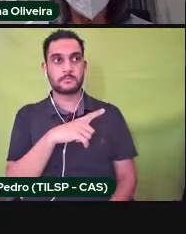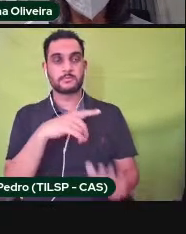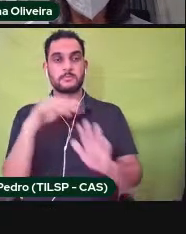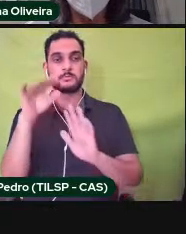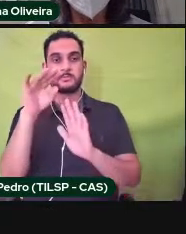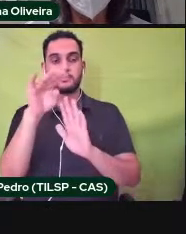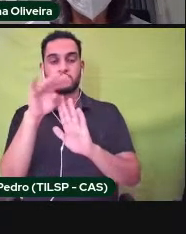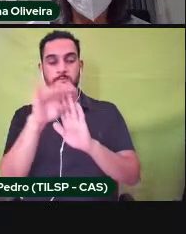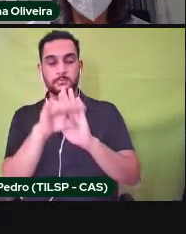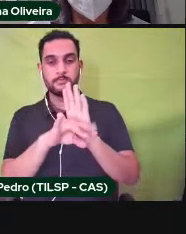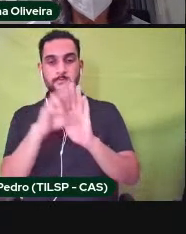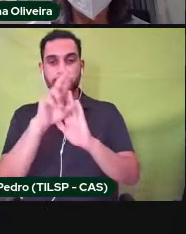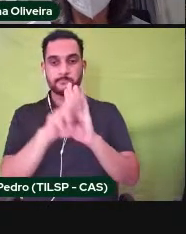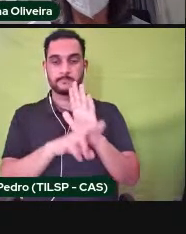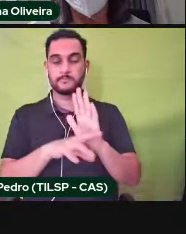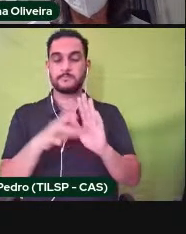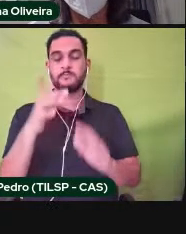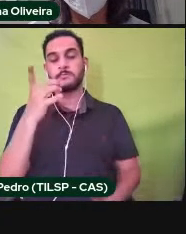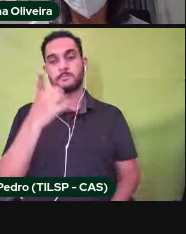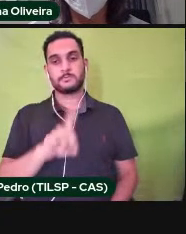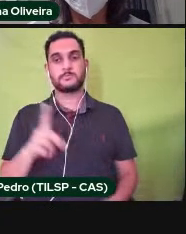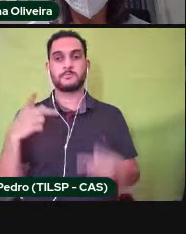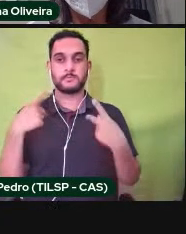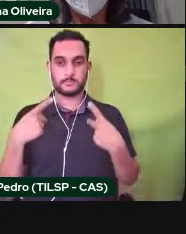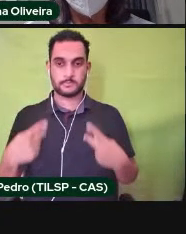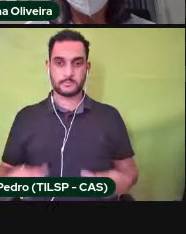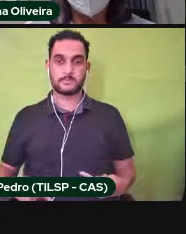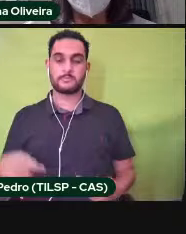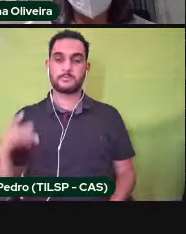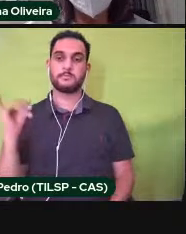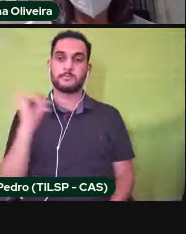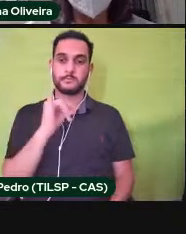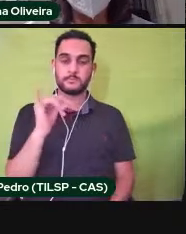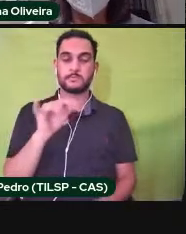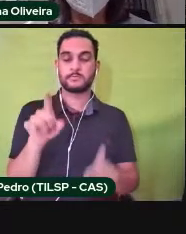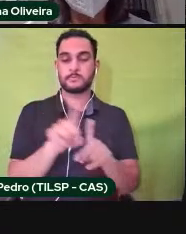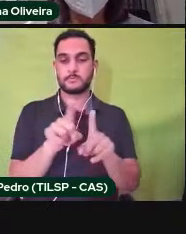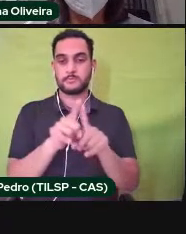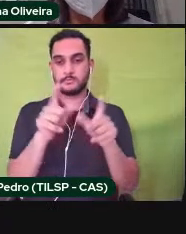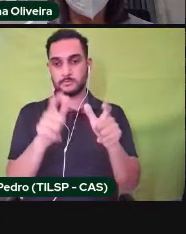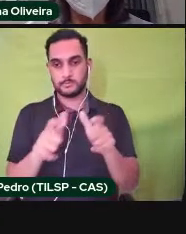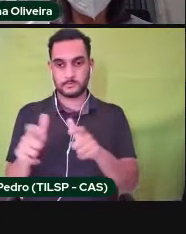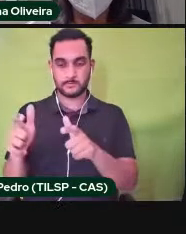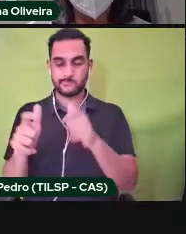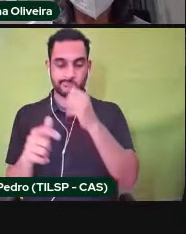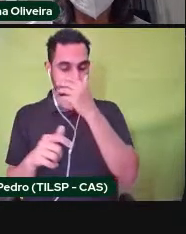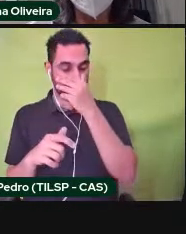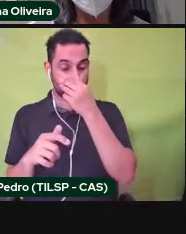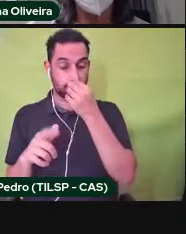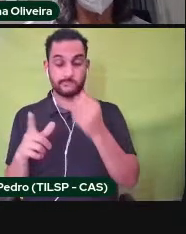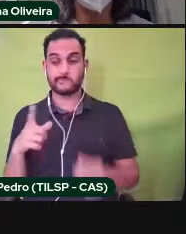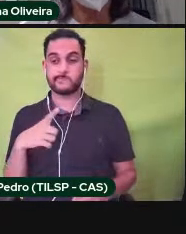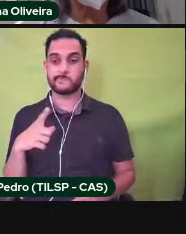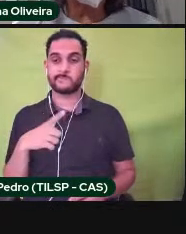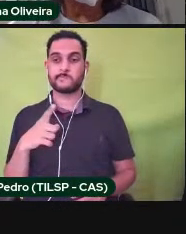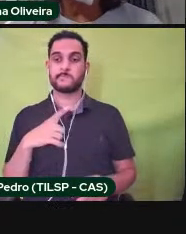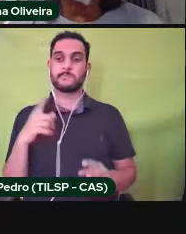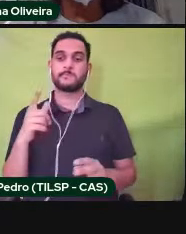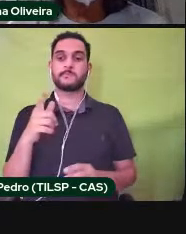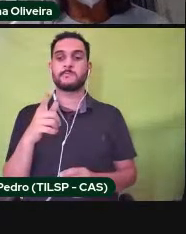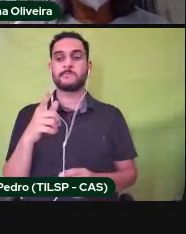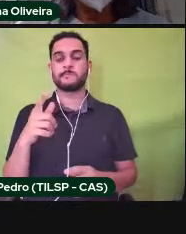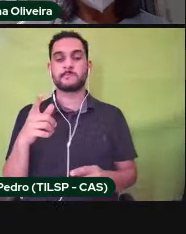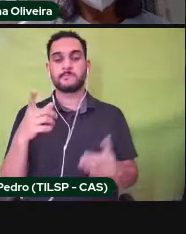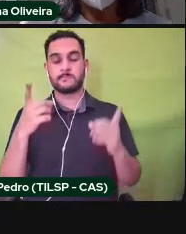humanos internacionais e regionais, que estabelece o direito à educação e sua inter-relação com outros direitos